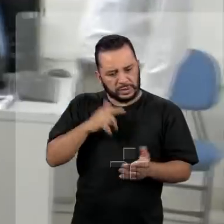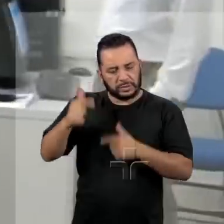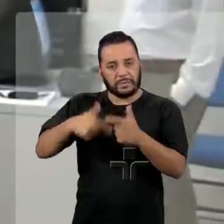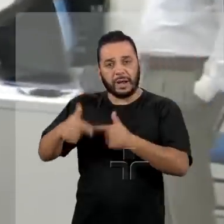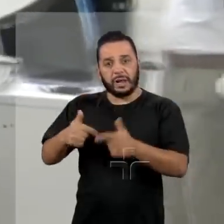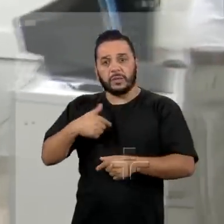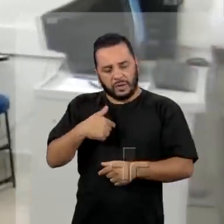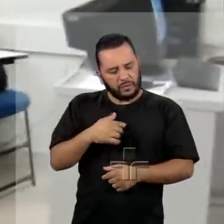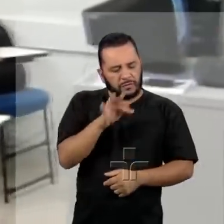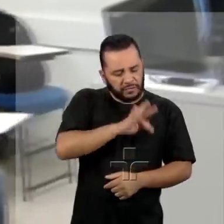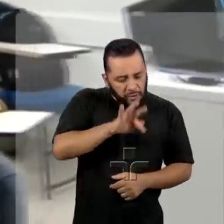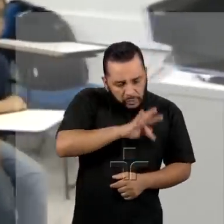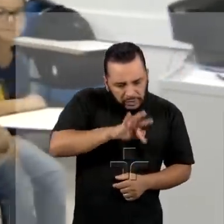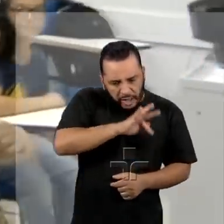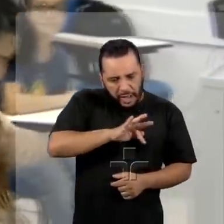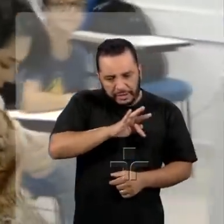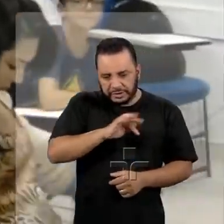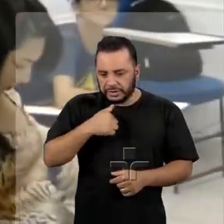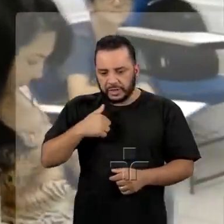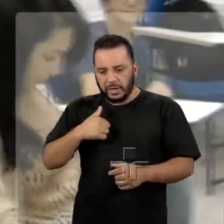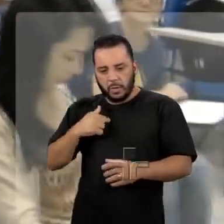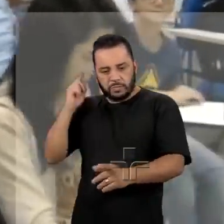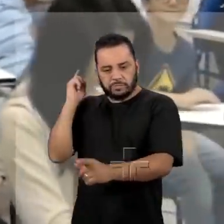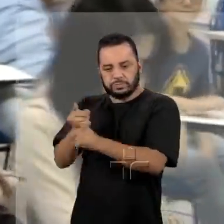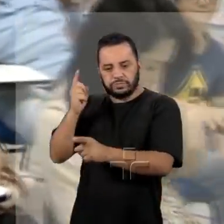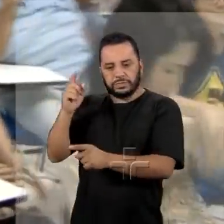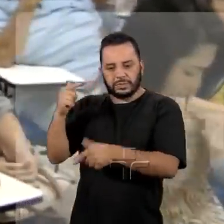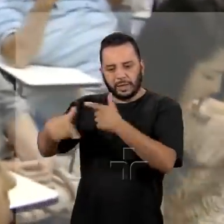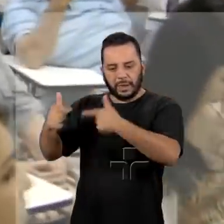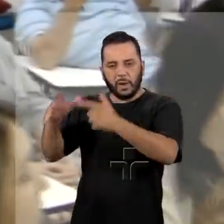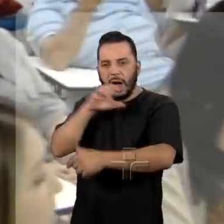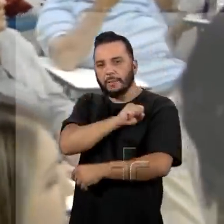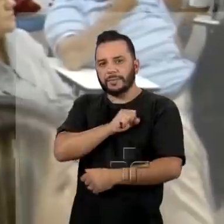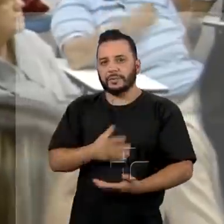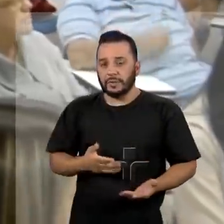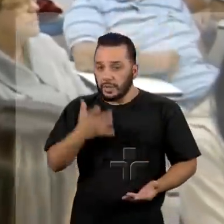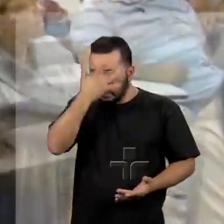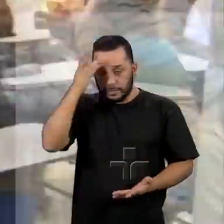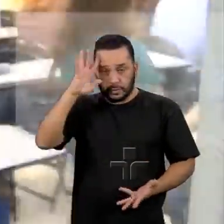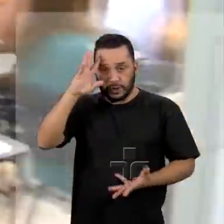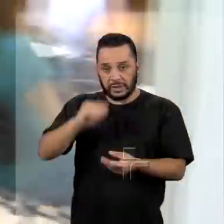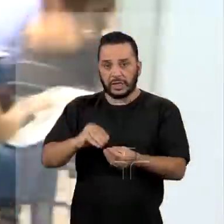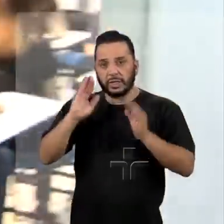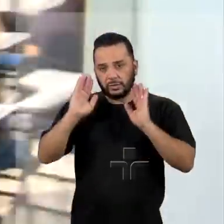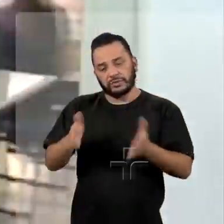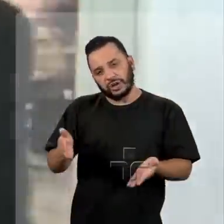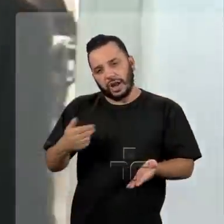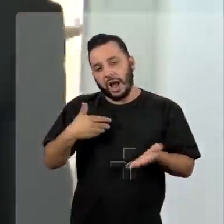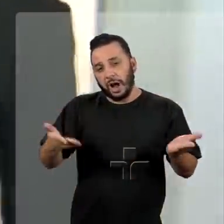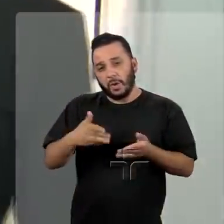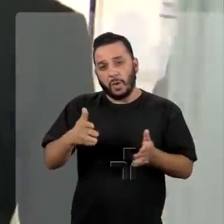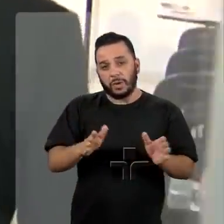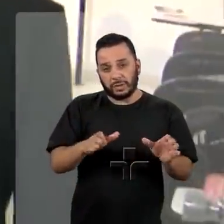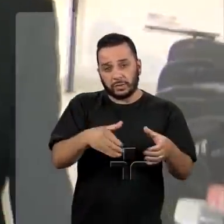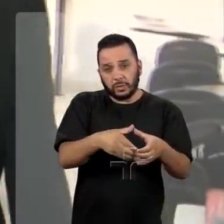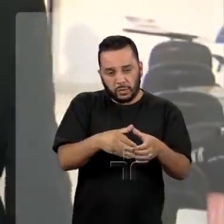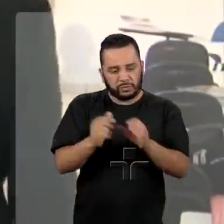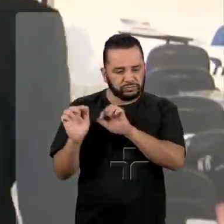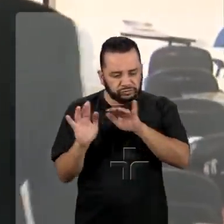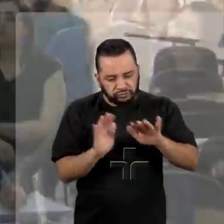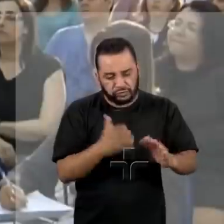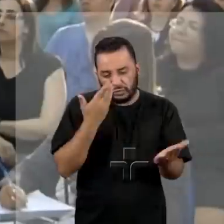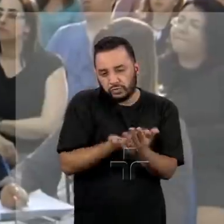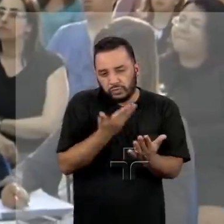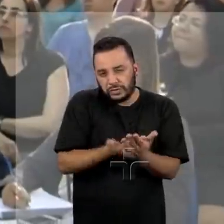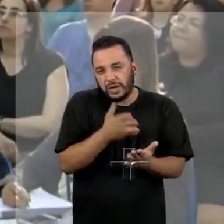é o tempo que você leva para encontrar uma recolocação. Então as pessoas já entenderam isso e elas se organizam para tentar voltar para o